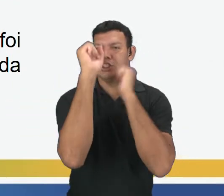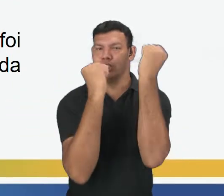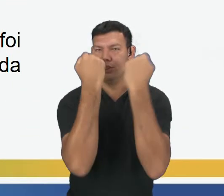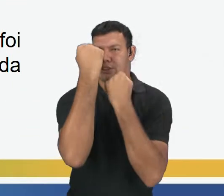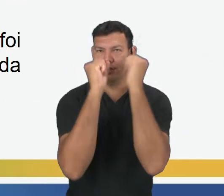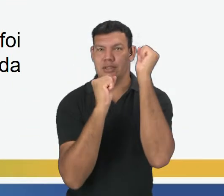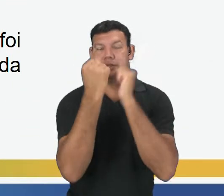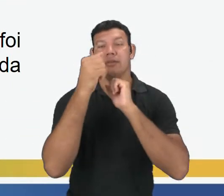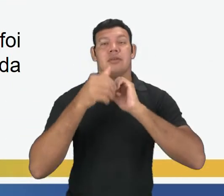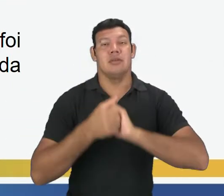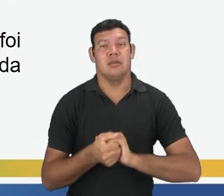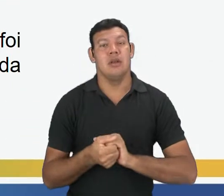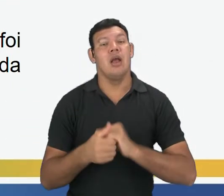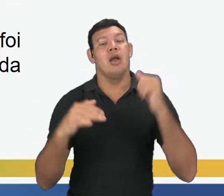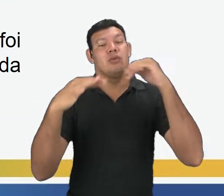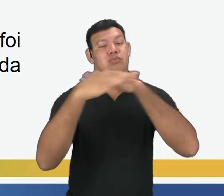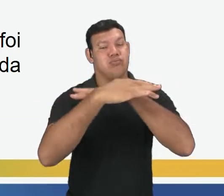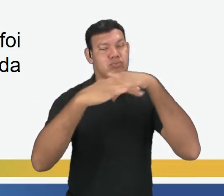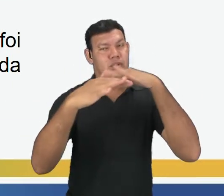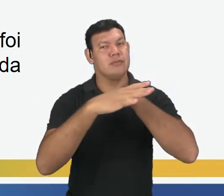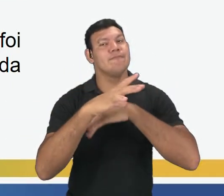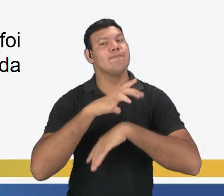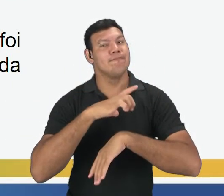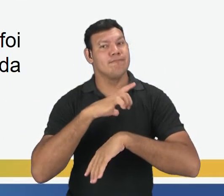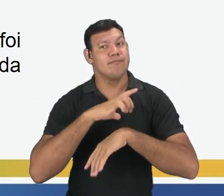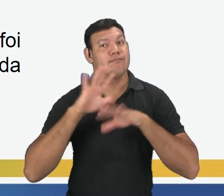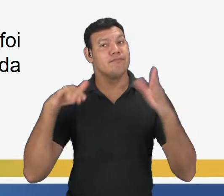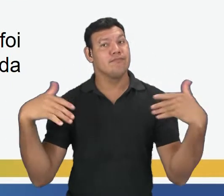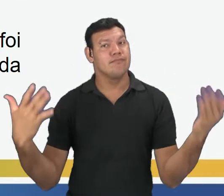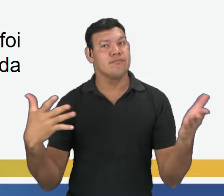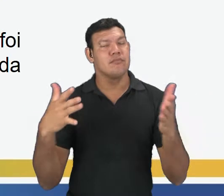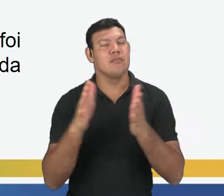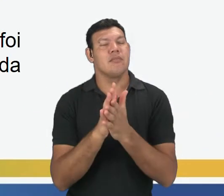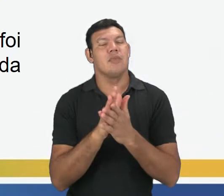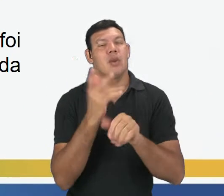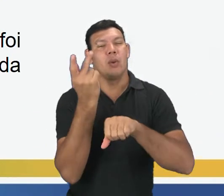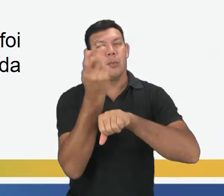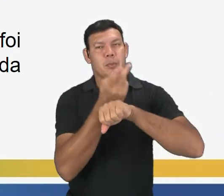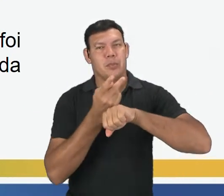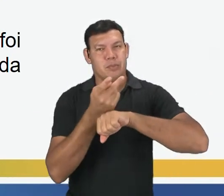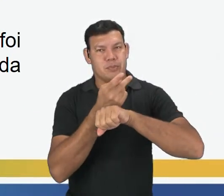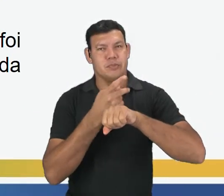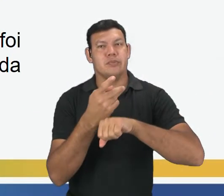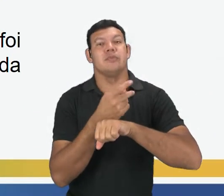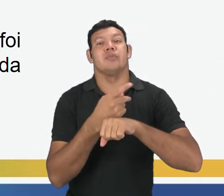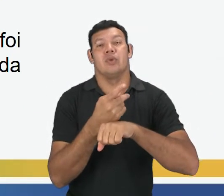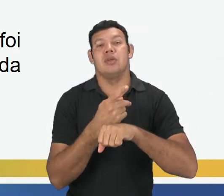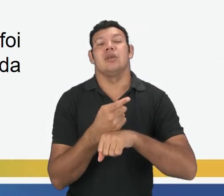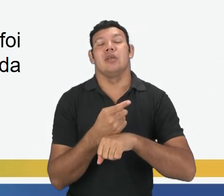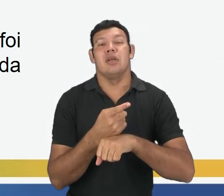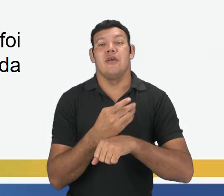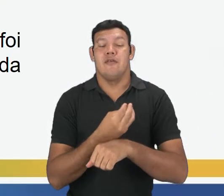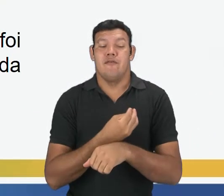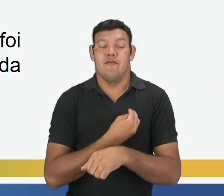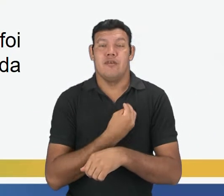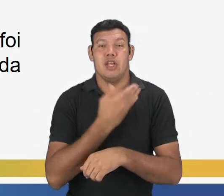industrialização se urbanizaram. Assim, em busca de melhores condições de vida